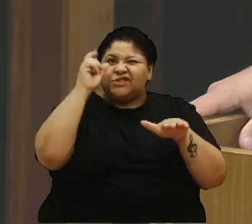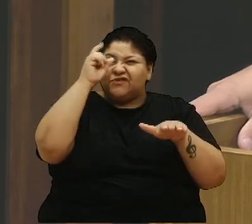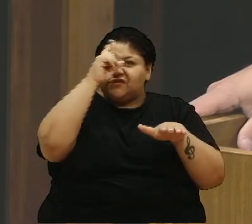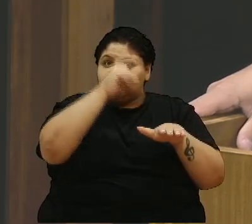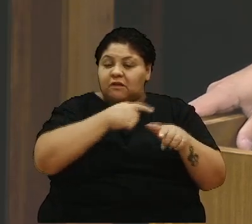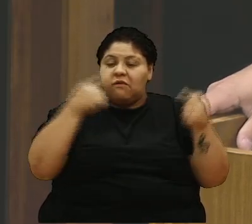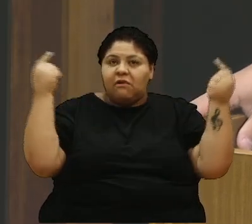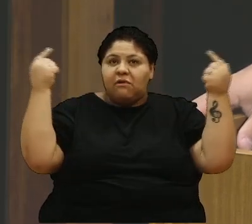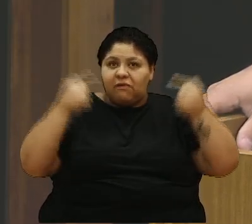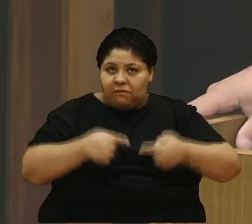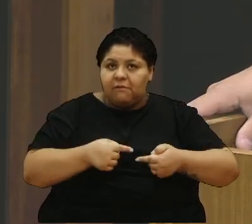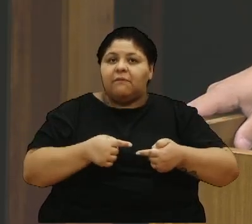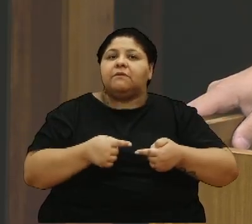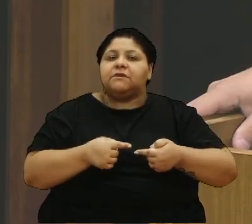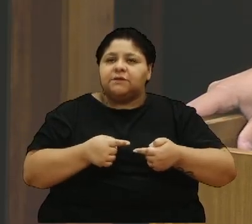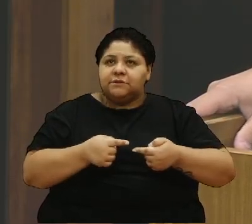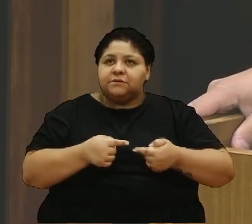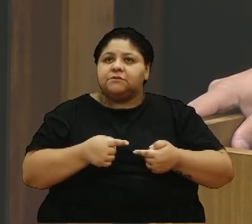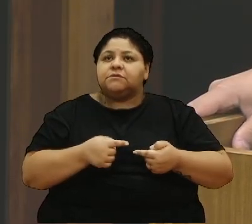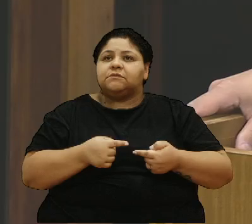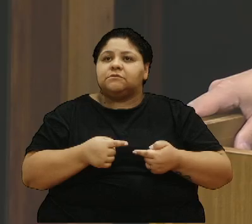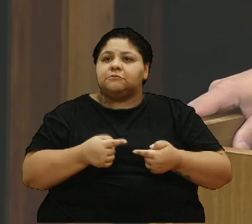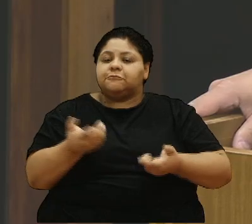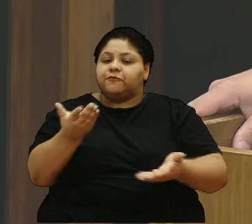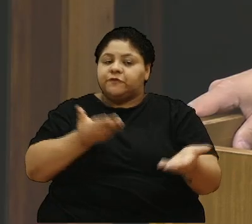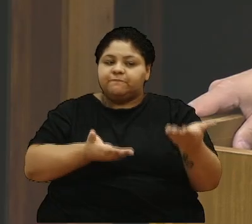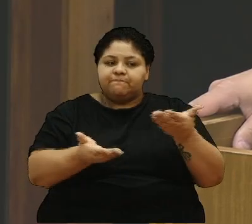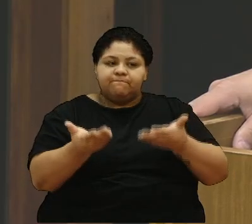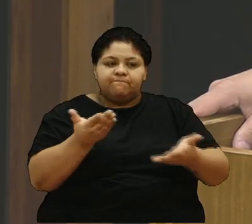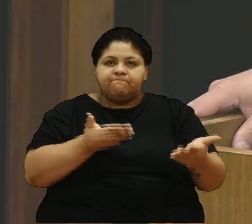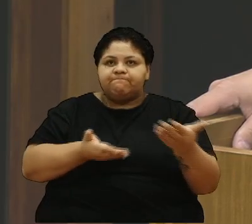divergências, que foi de alguma forma ter mediado